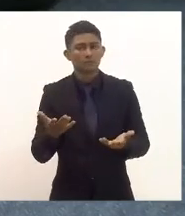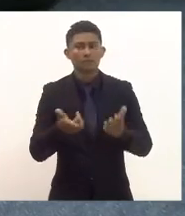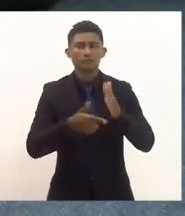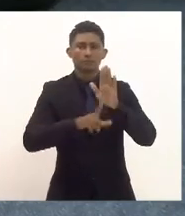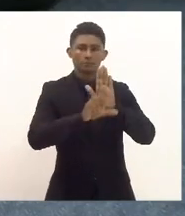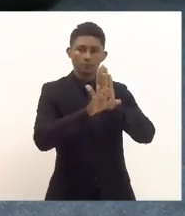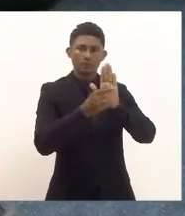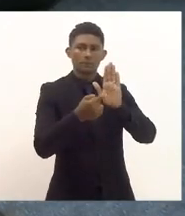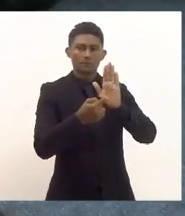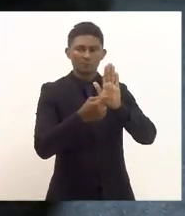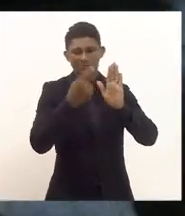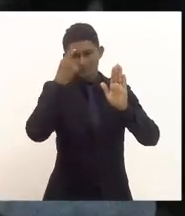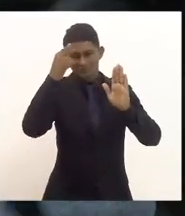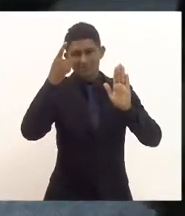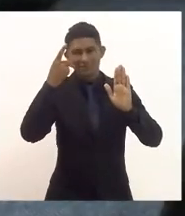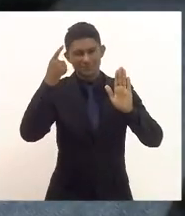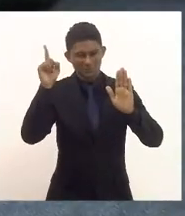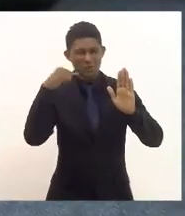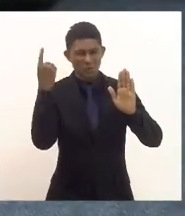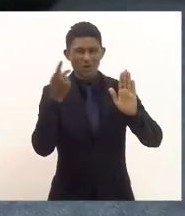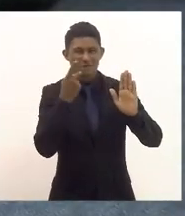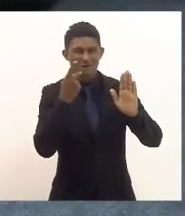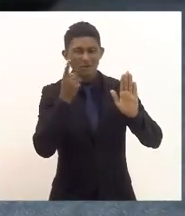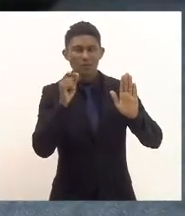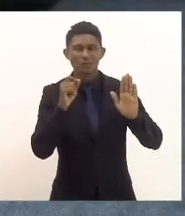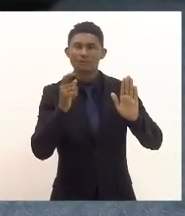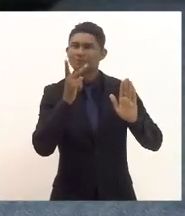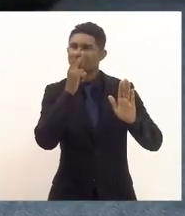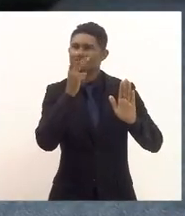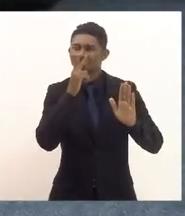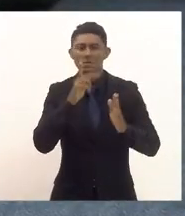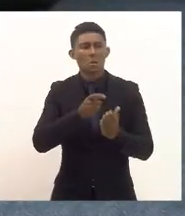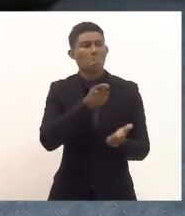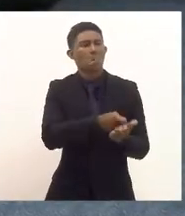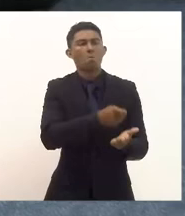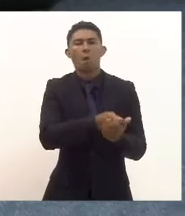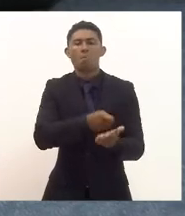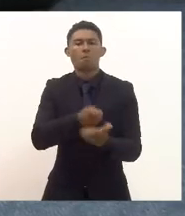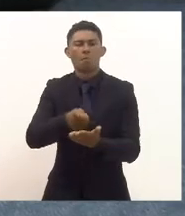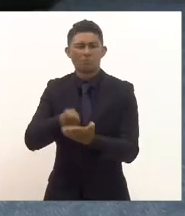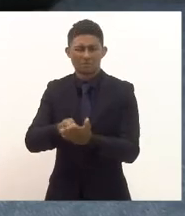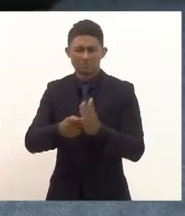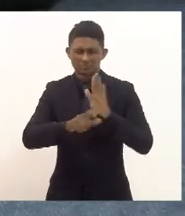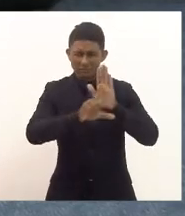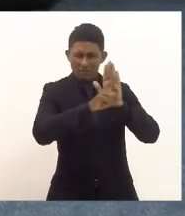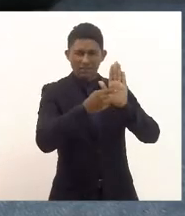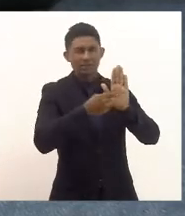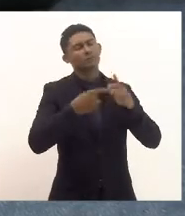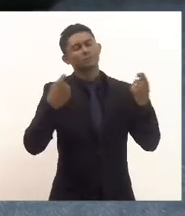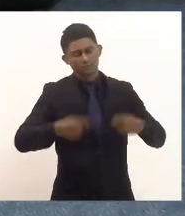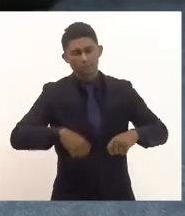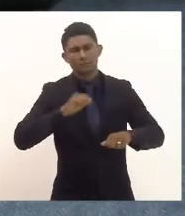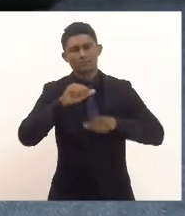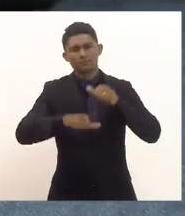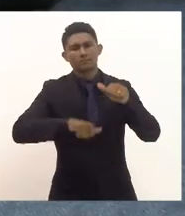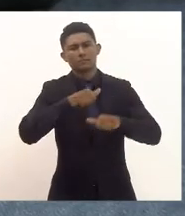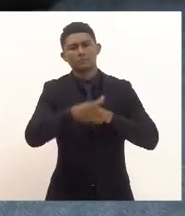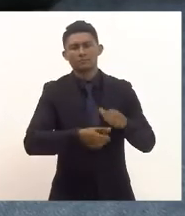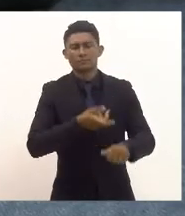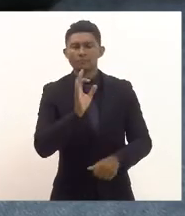um a gente Zinha né os para um entulho autoritário né e precisaria mesmo ser modernizada e atualizada